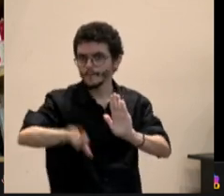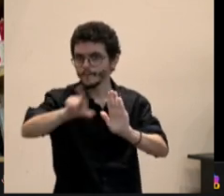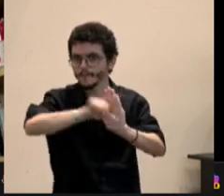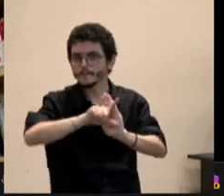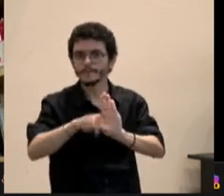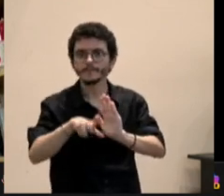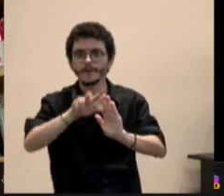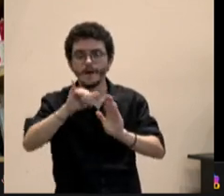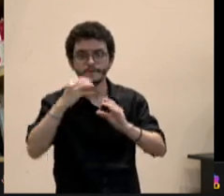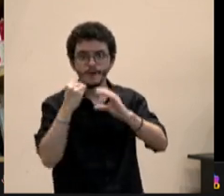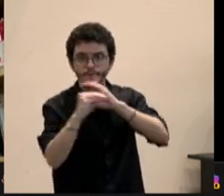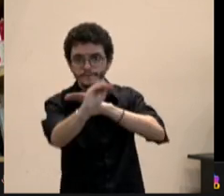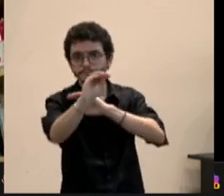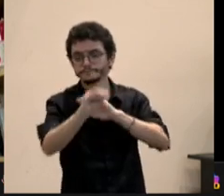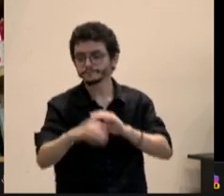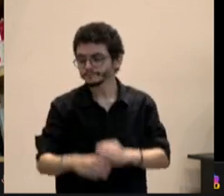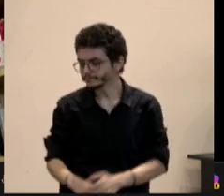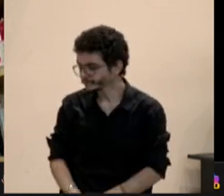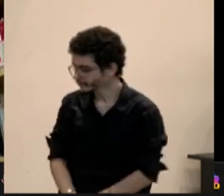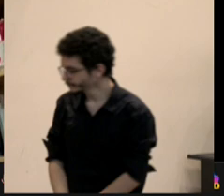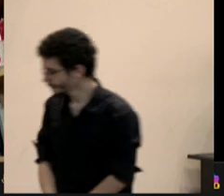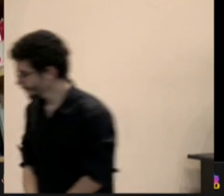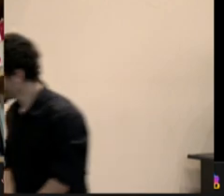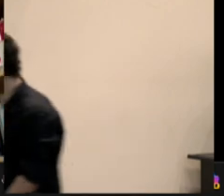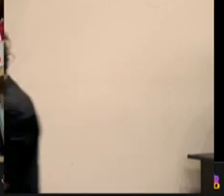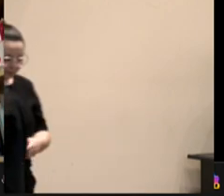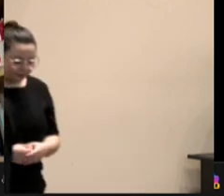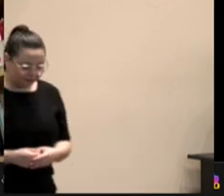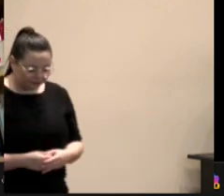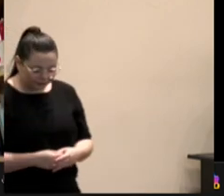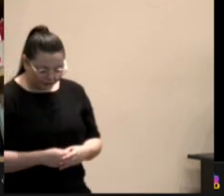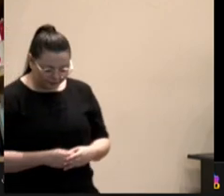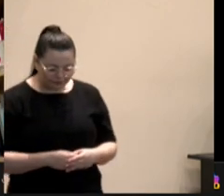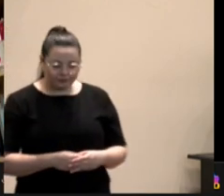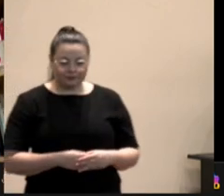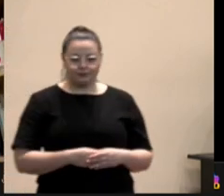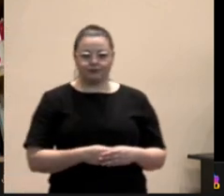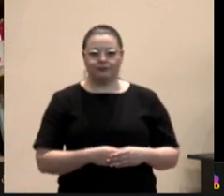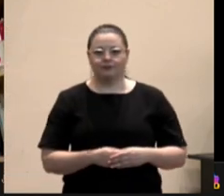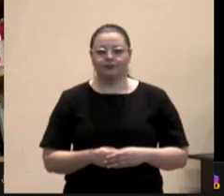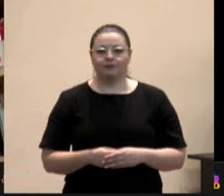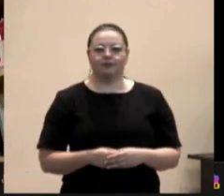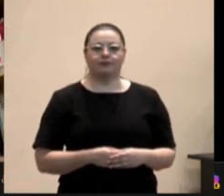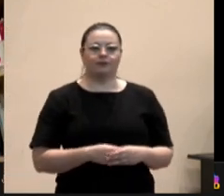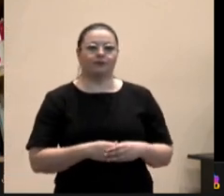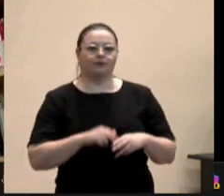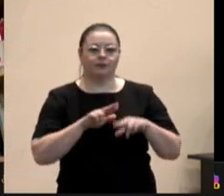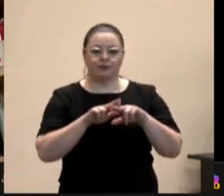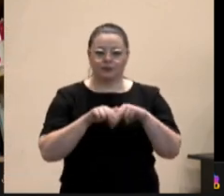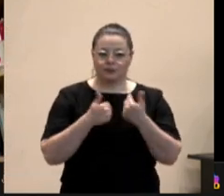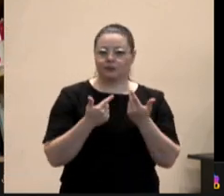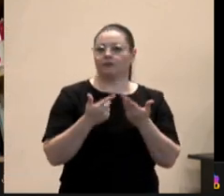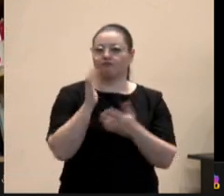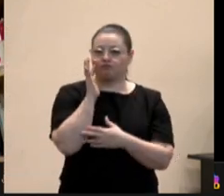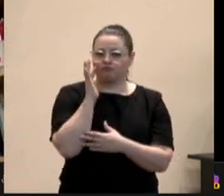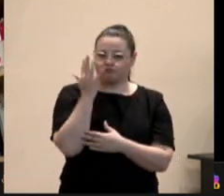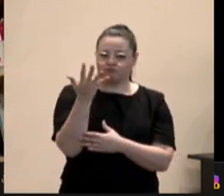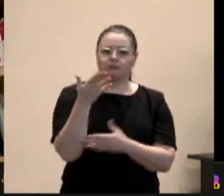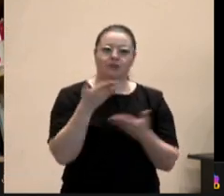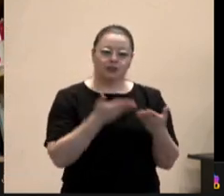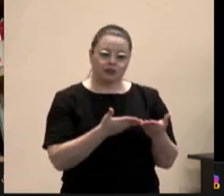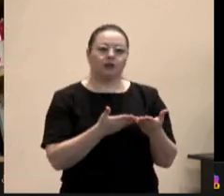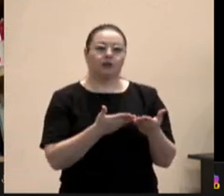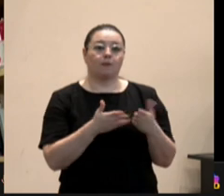seria encaminhado. Por uma decisão, e se respeita a decisão que o Ministério da Educação tomou,